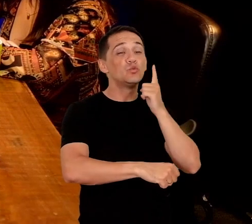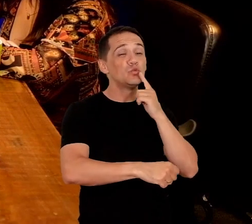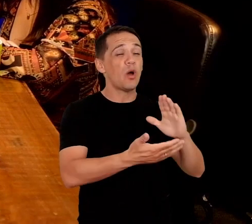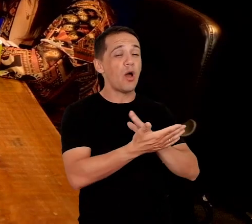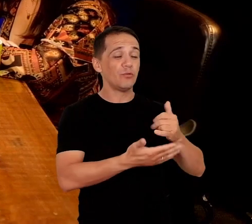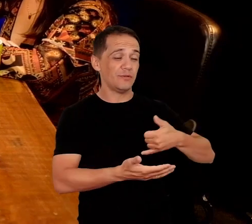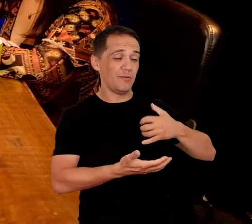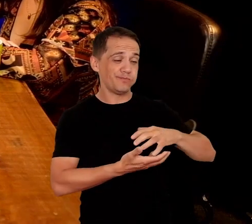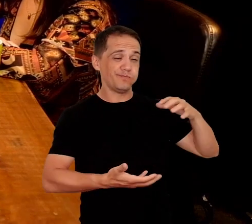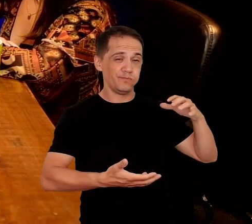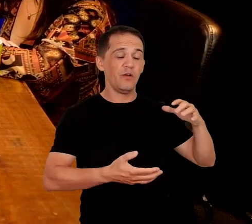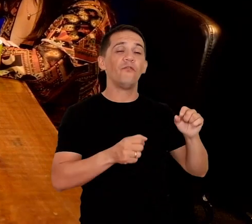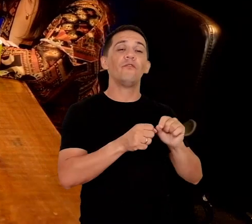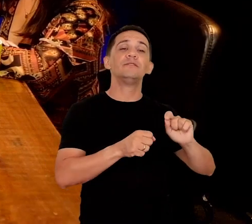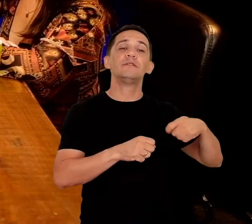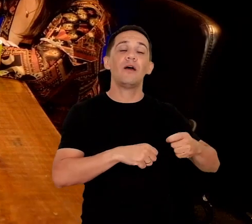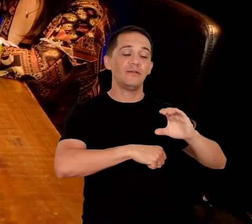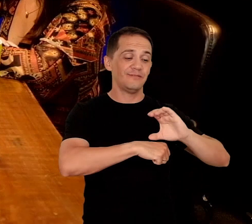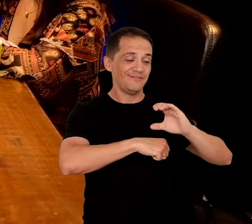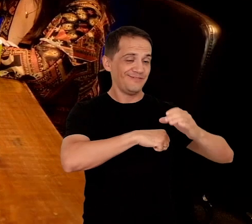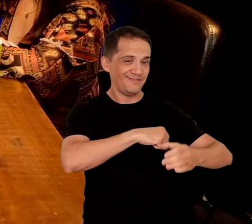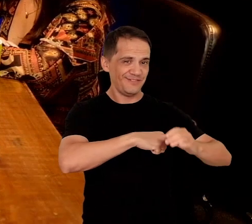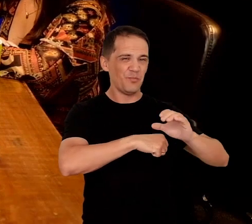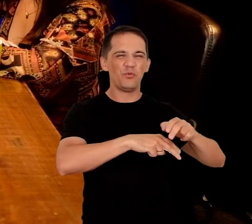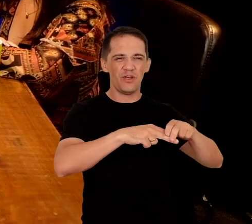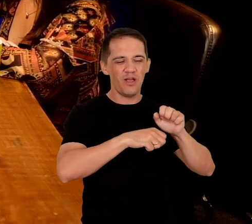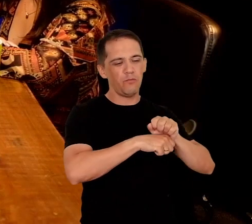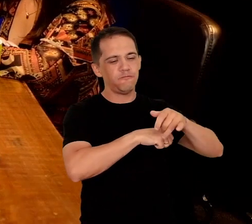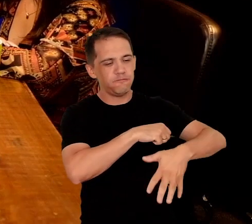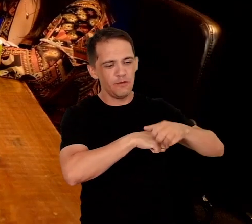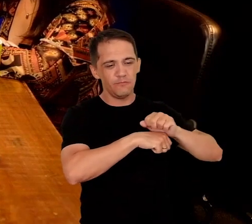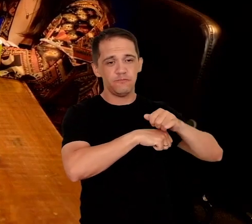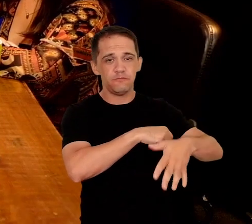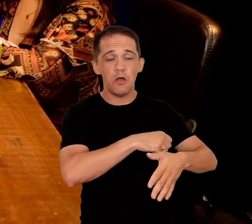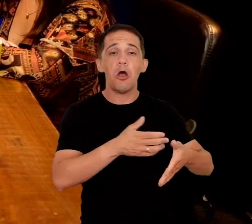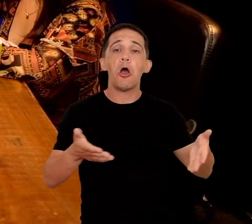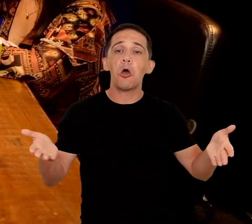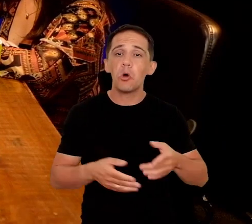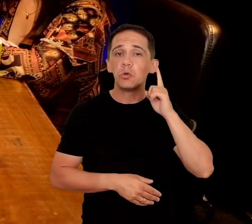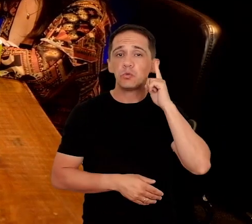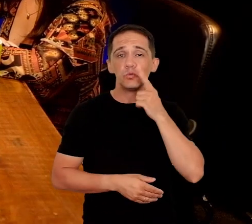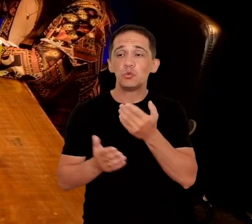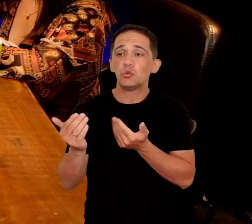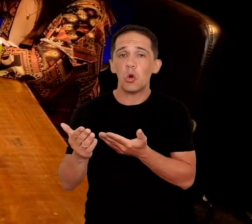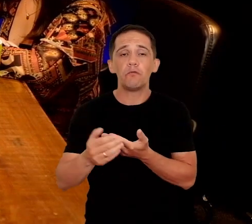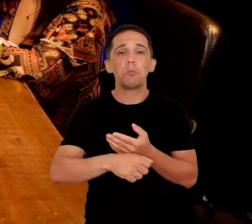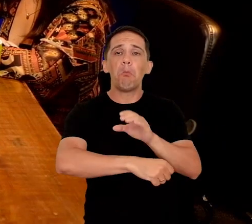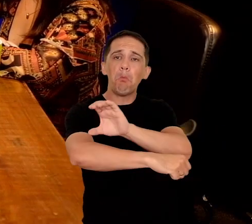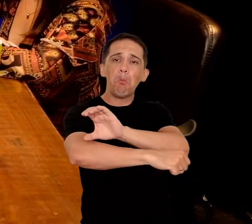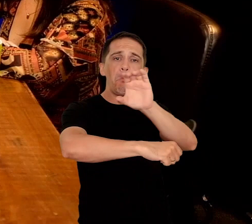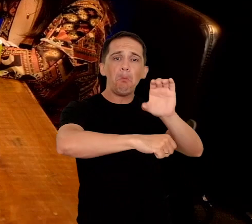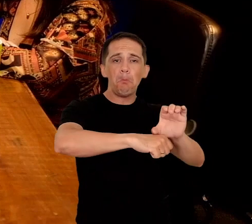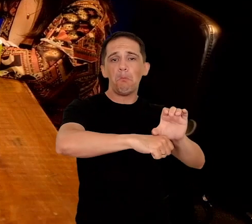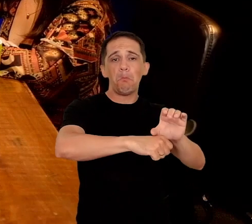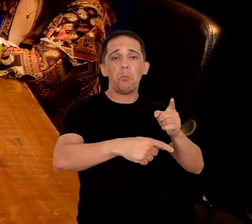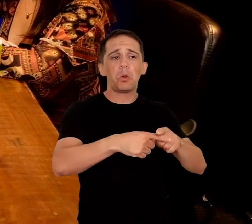cachoeirinha, cachoeira, né? De caindo. Algo que cai, né? Só que os surdos mais novos, eles não veem cachoeira em cachoeirinha, eles veem uma ponte. Aí da ponte,